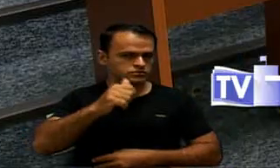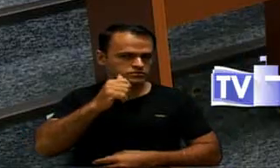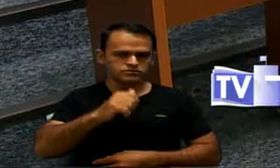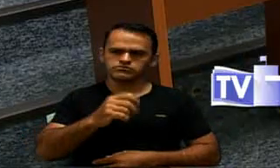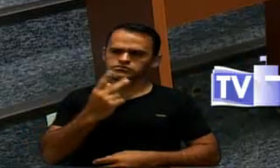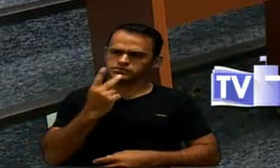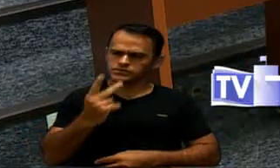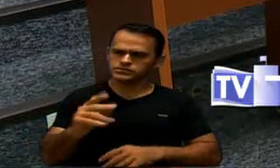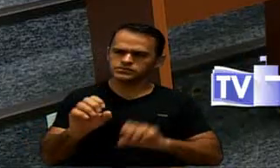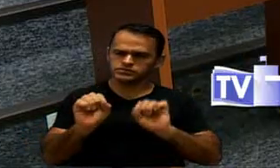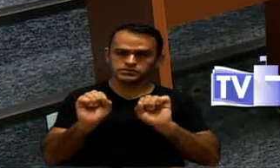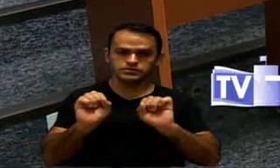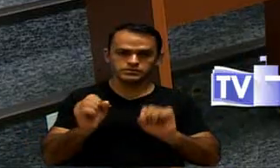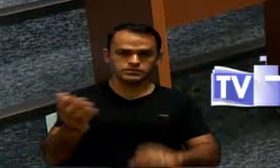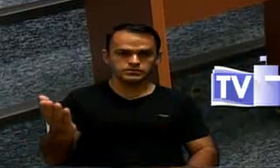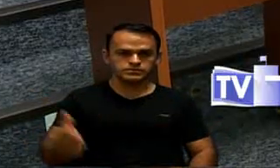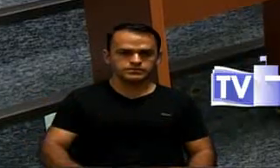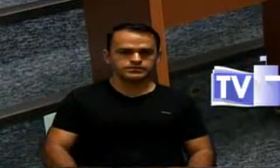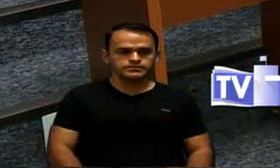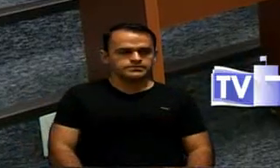por favor.